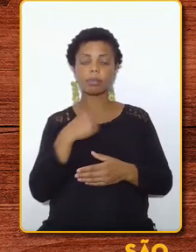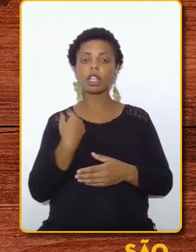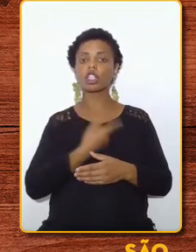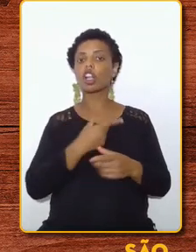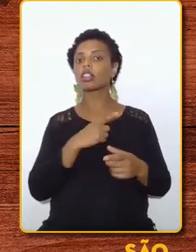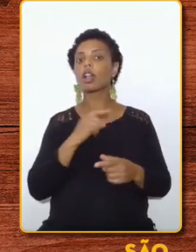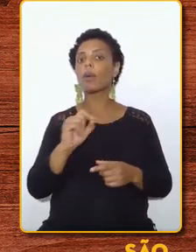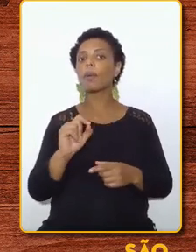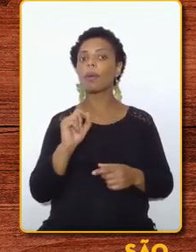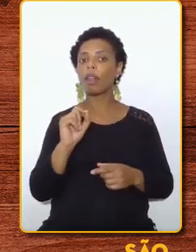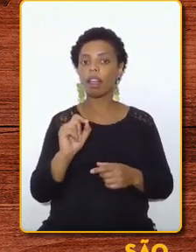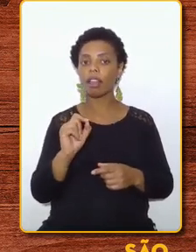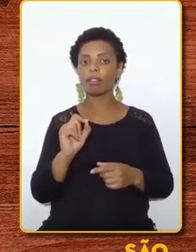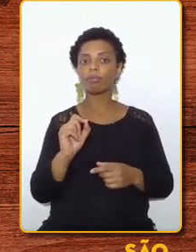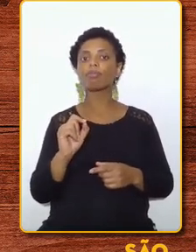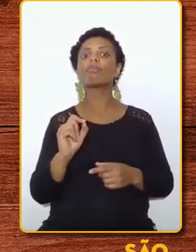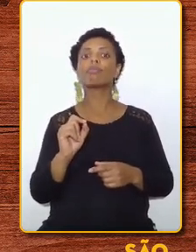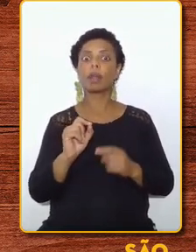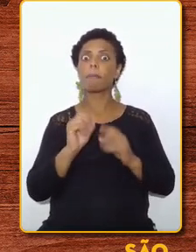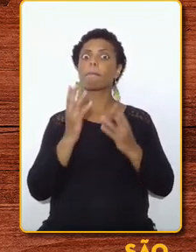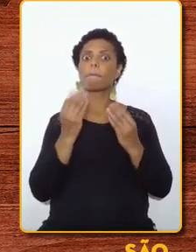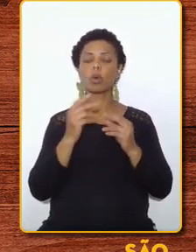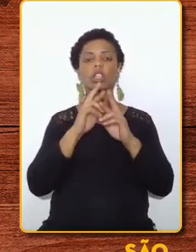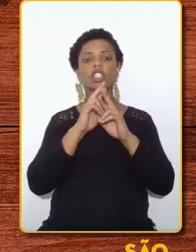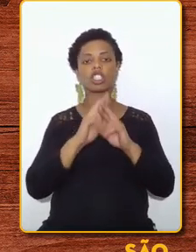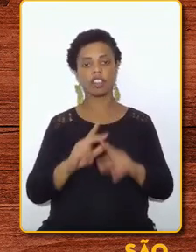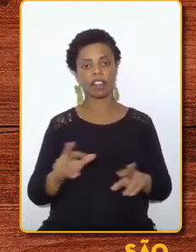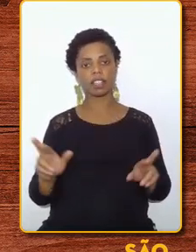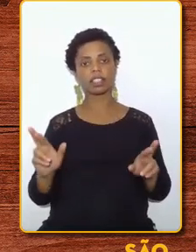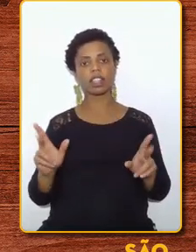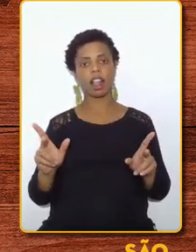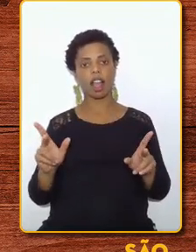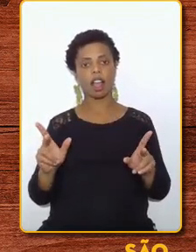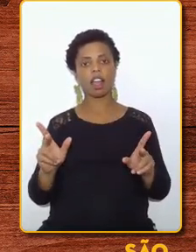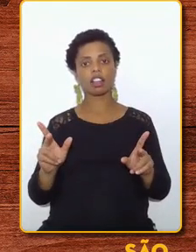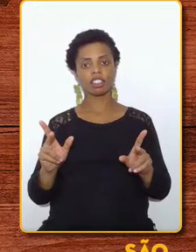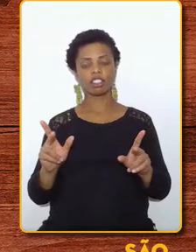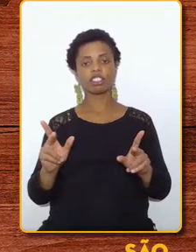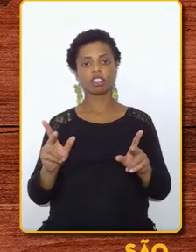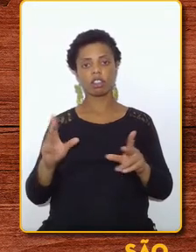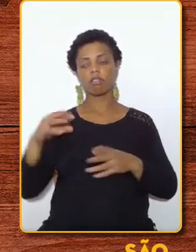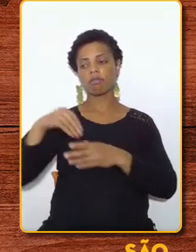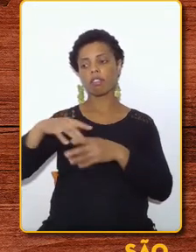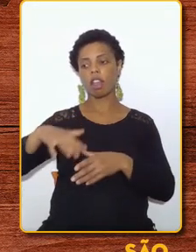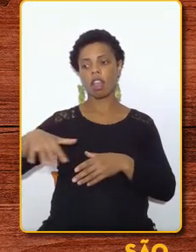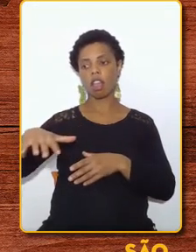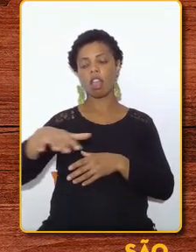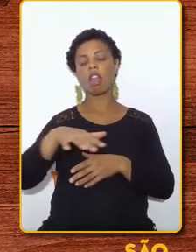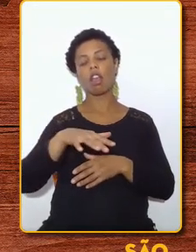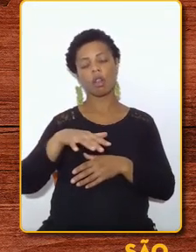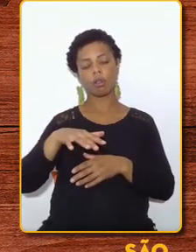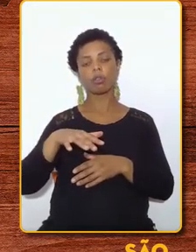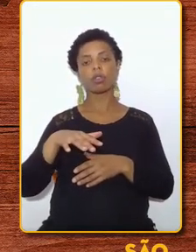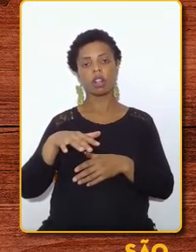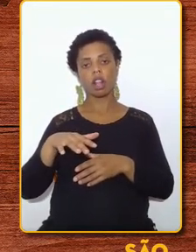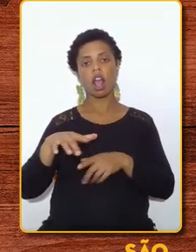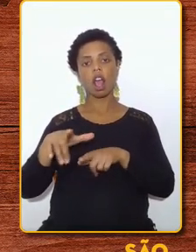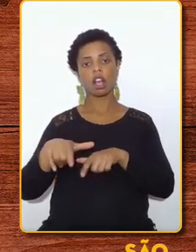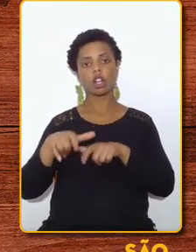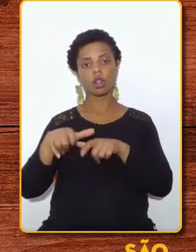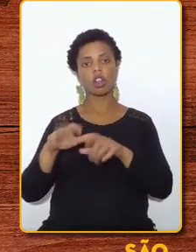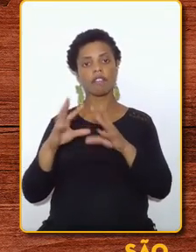uma diversidade muito acentuada na agricultura familiar. E eu queria trazer um tema aqui que não é tocado no